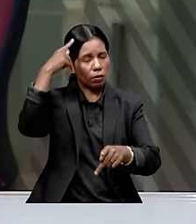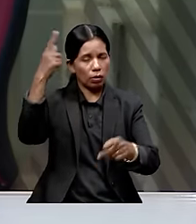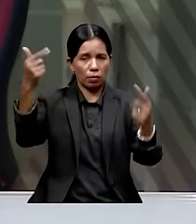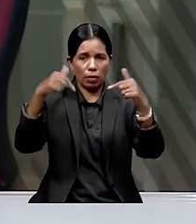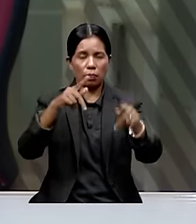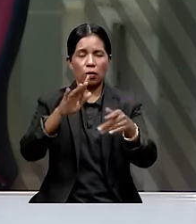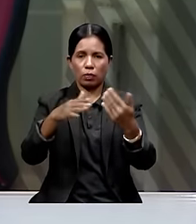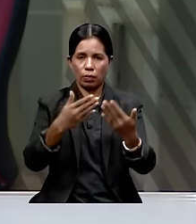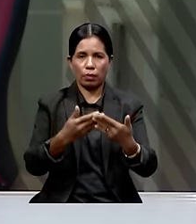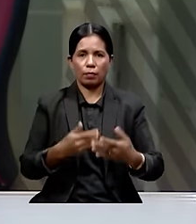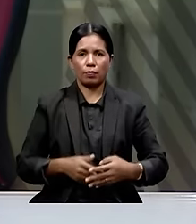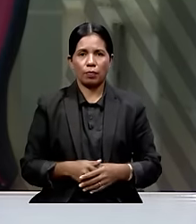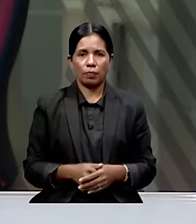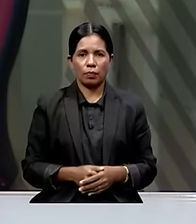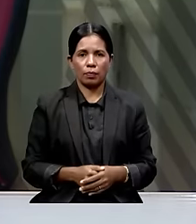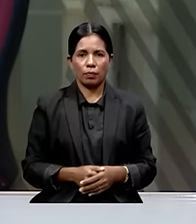Sira.